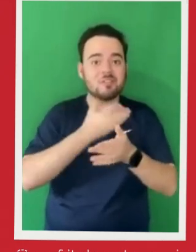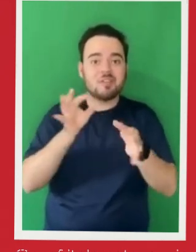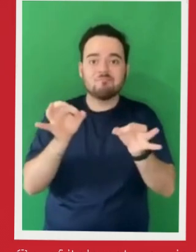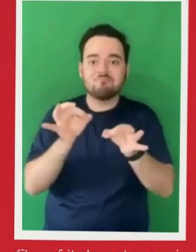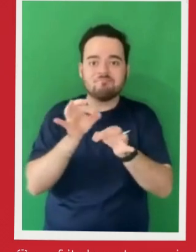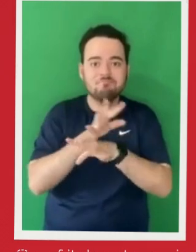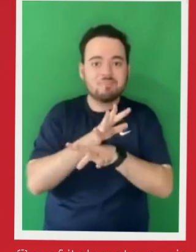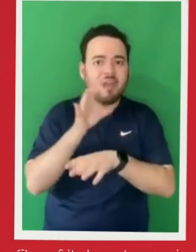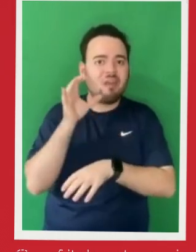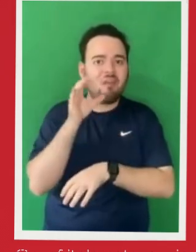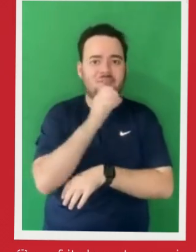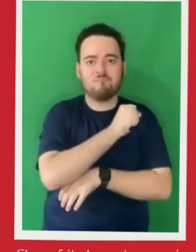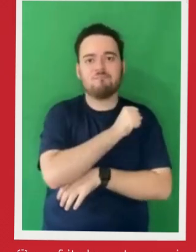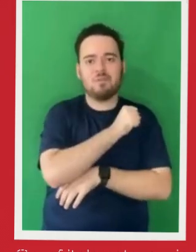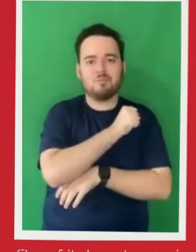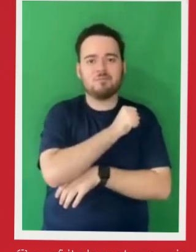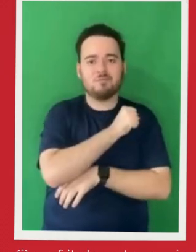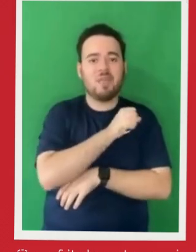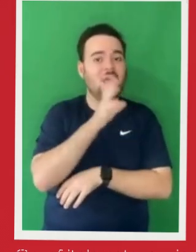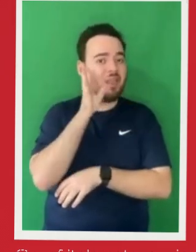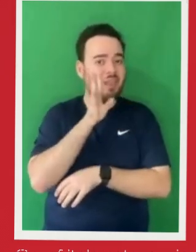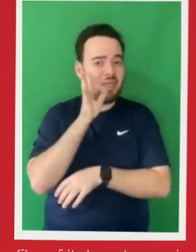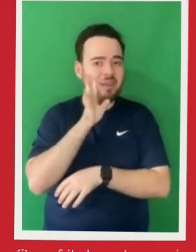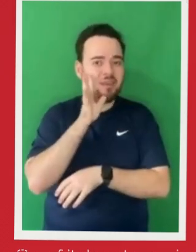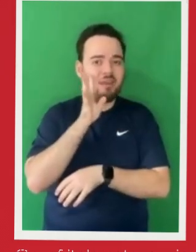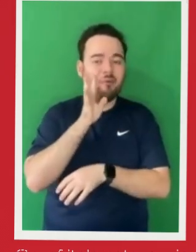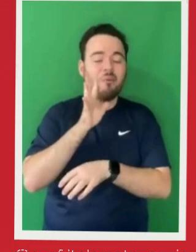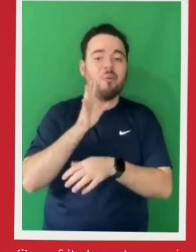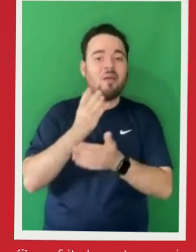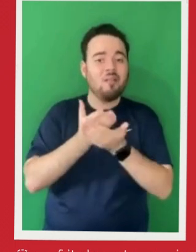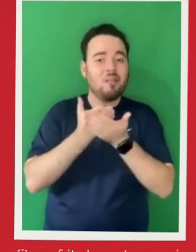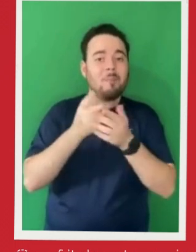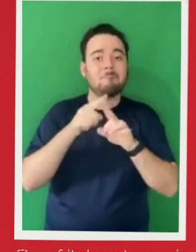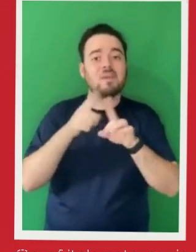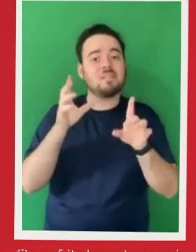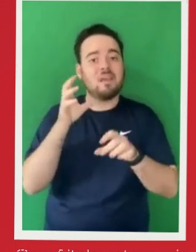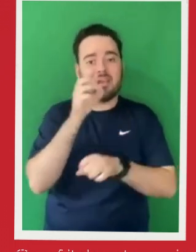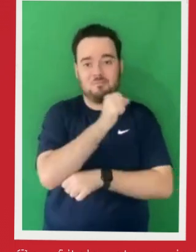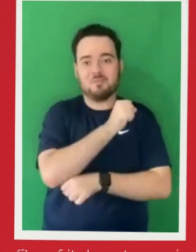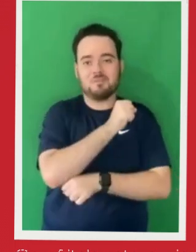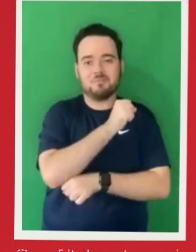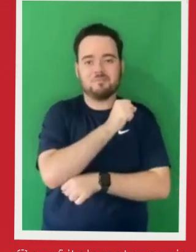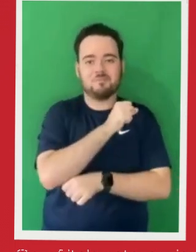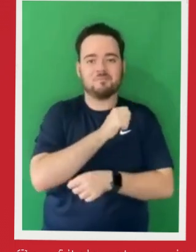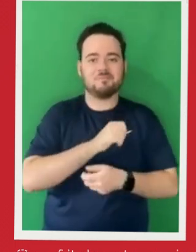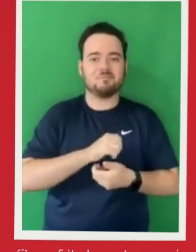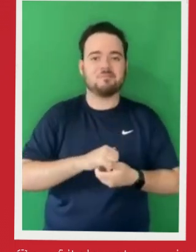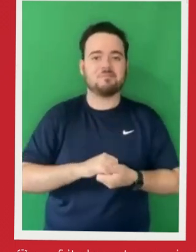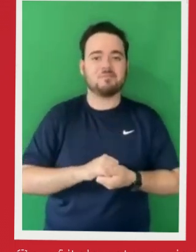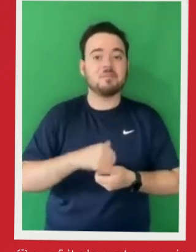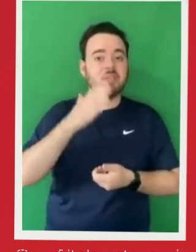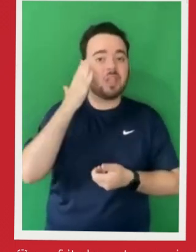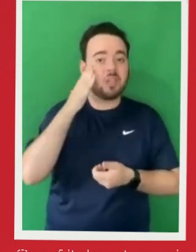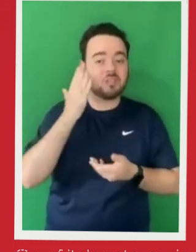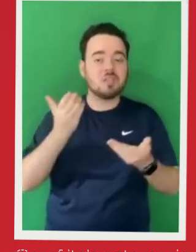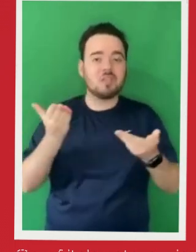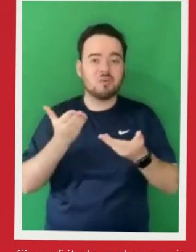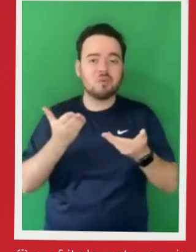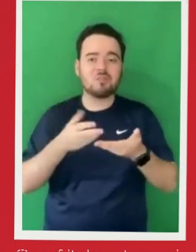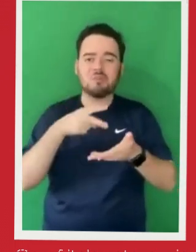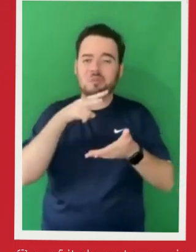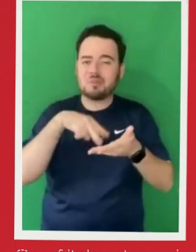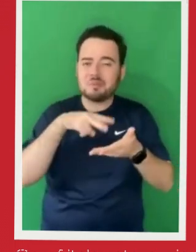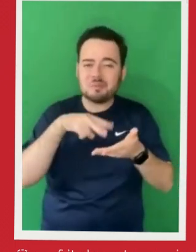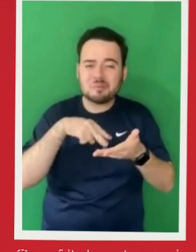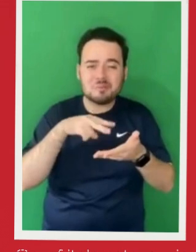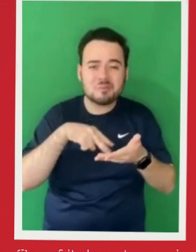está virando para acabar. É muito rápido, é muito bacana esse encontro, mas é muito rápido. Eu sei